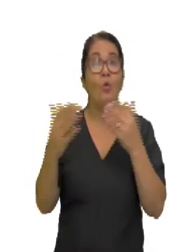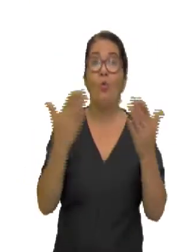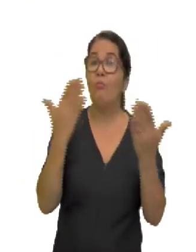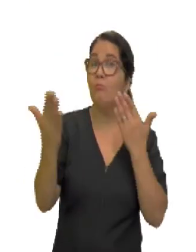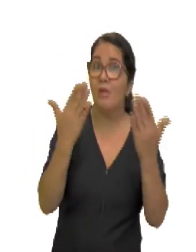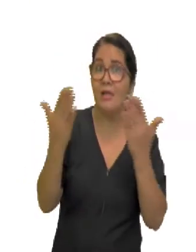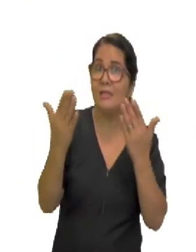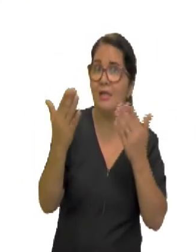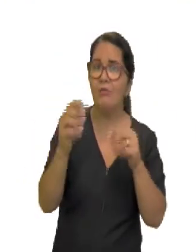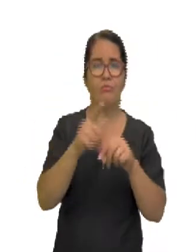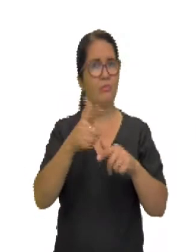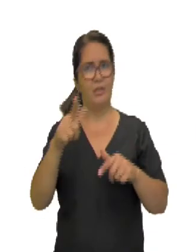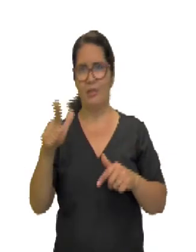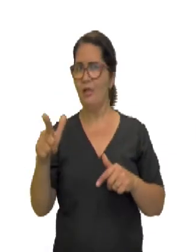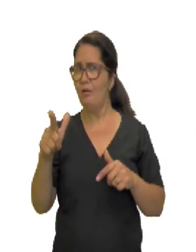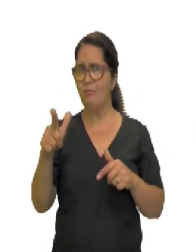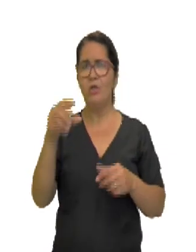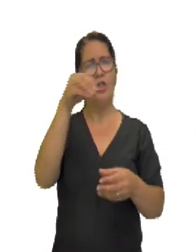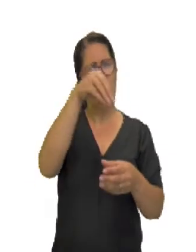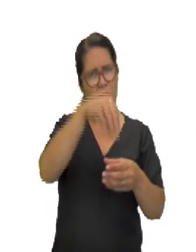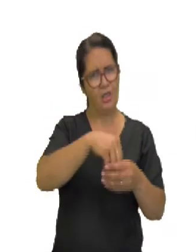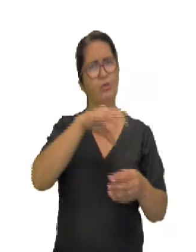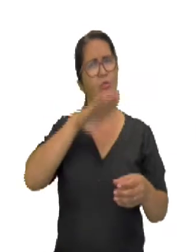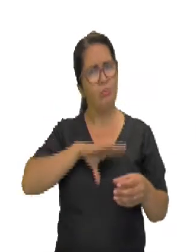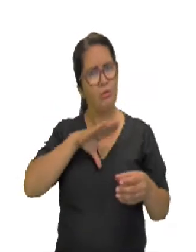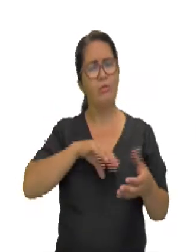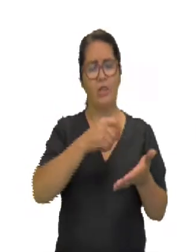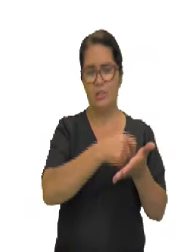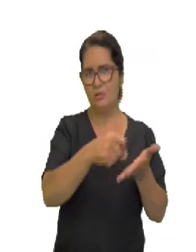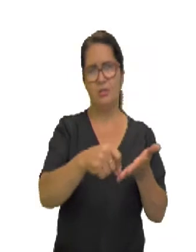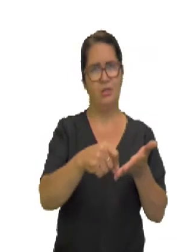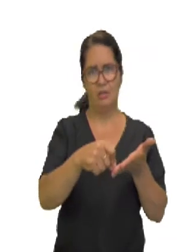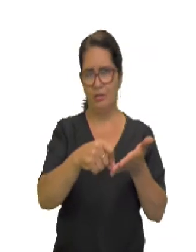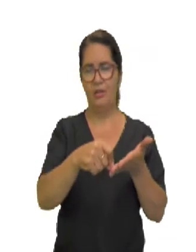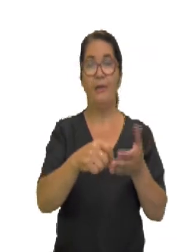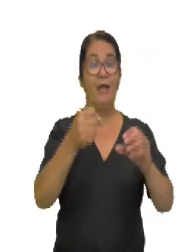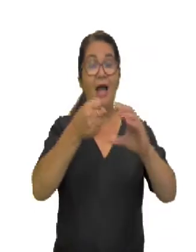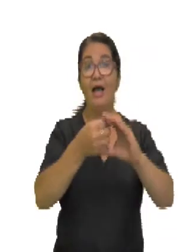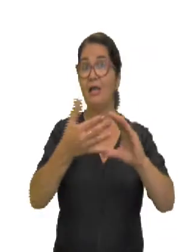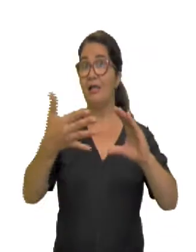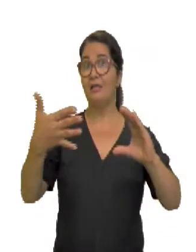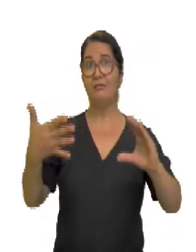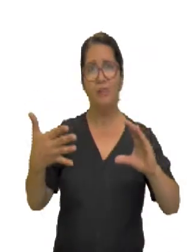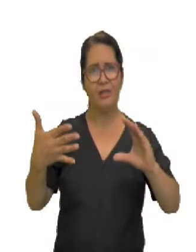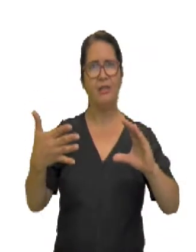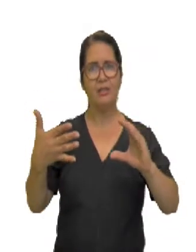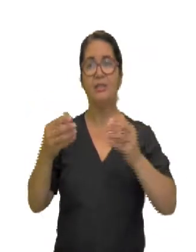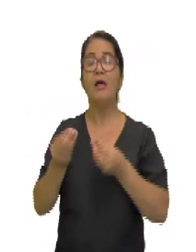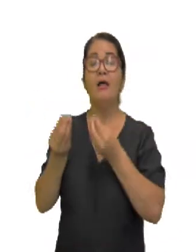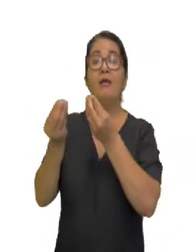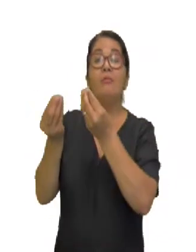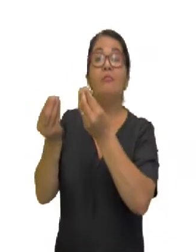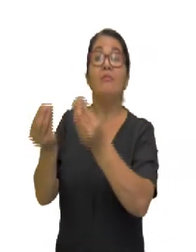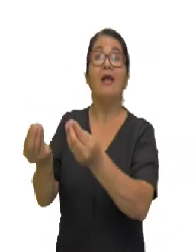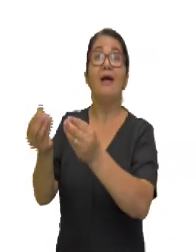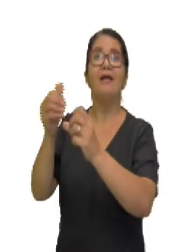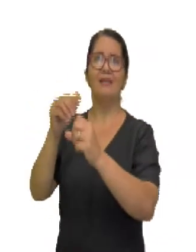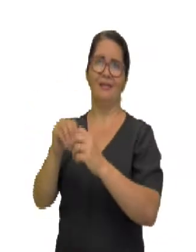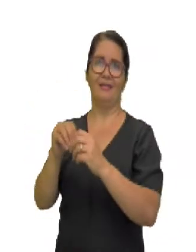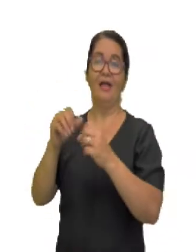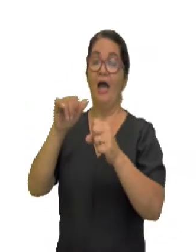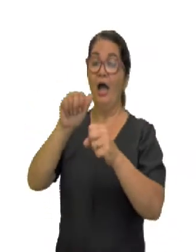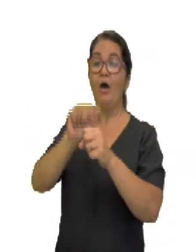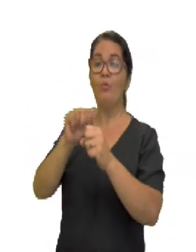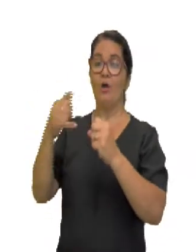os seres. Não há uma comparação. Aqui a característica, ela é dada pelo adjetivo de